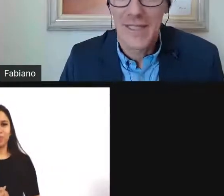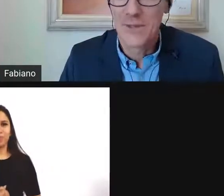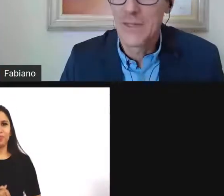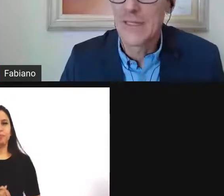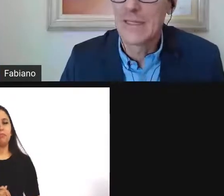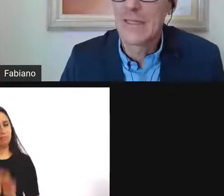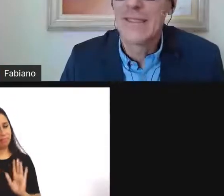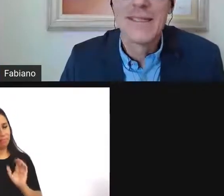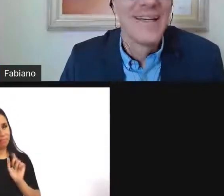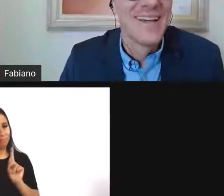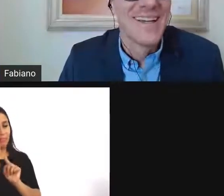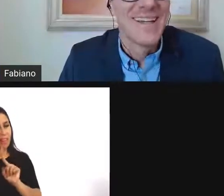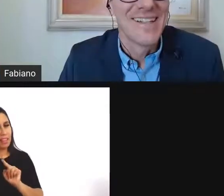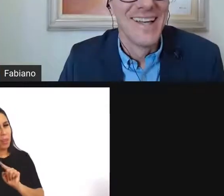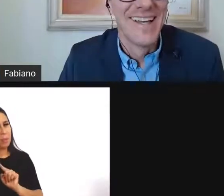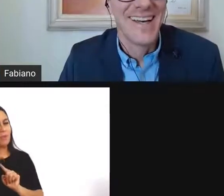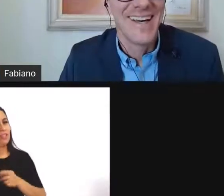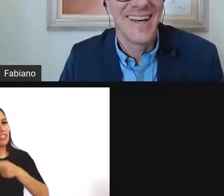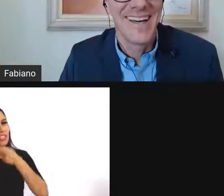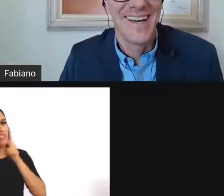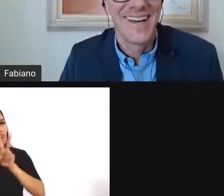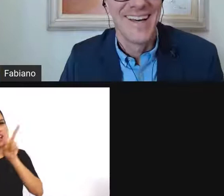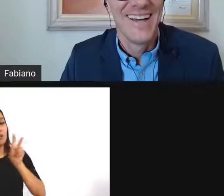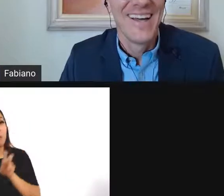seu orientador aí, né?